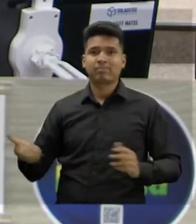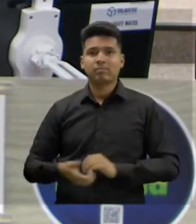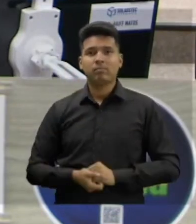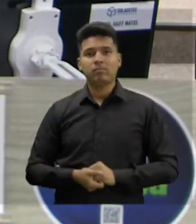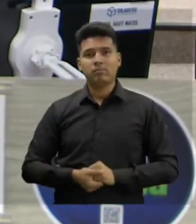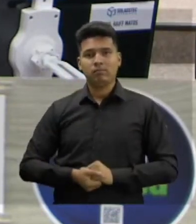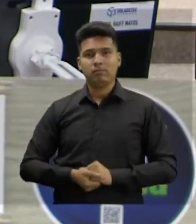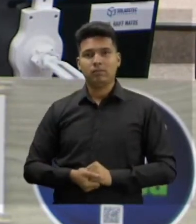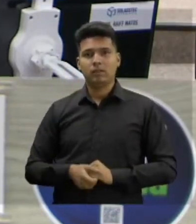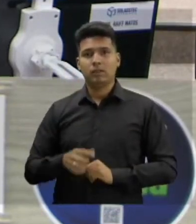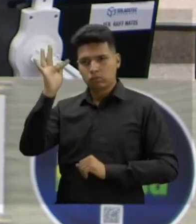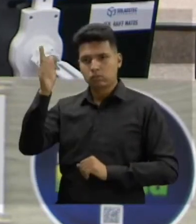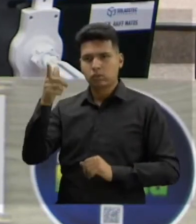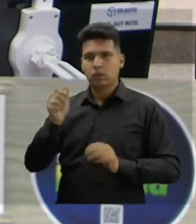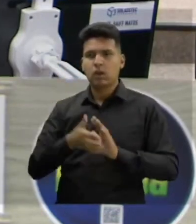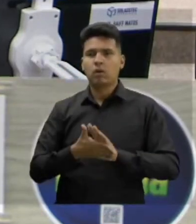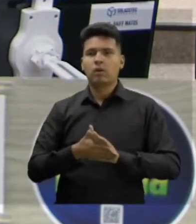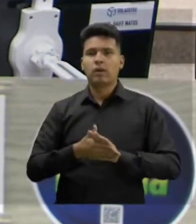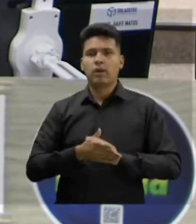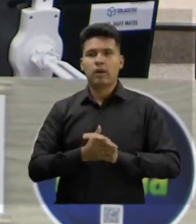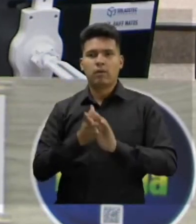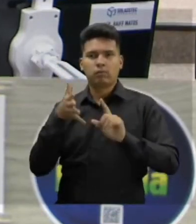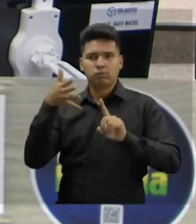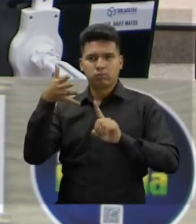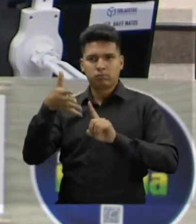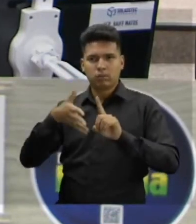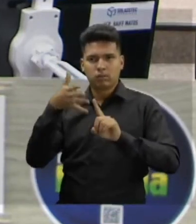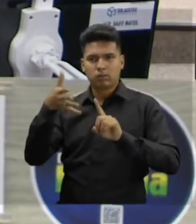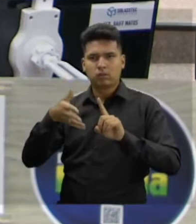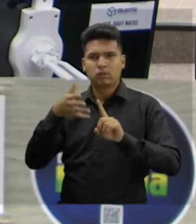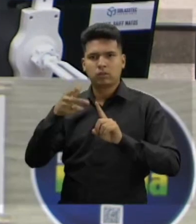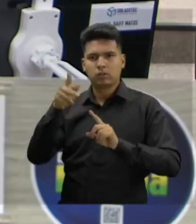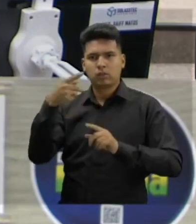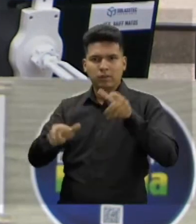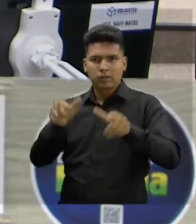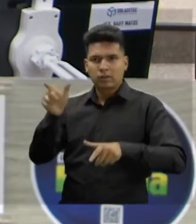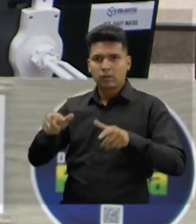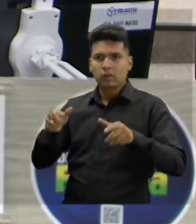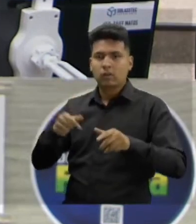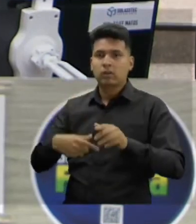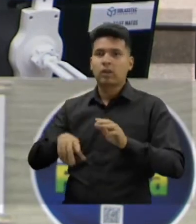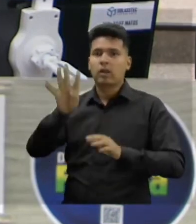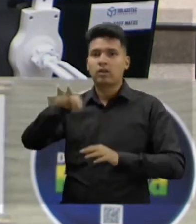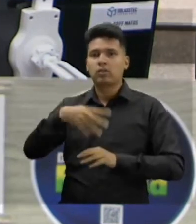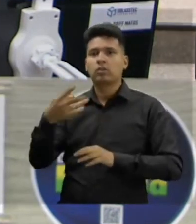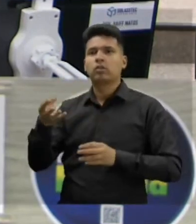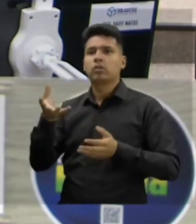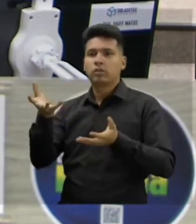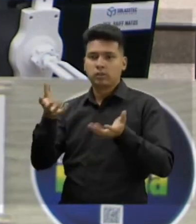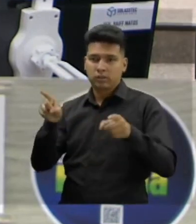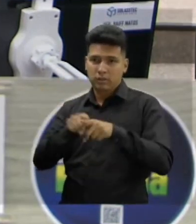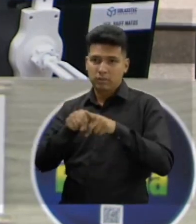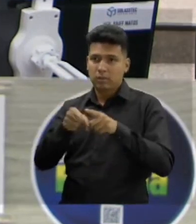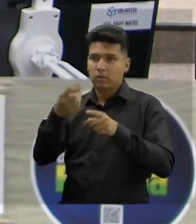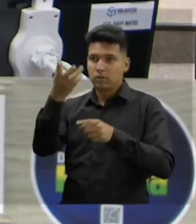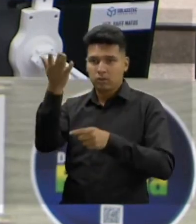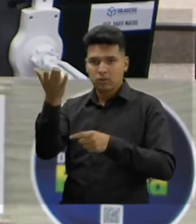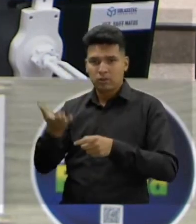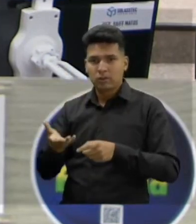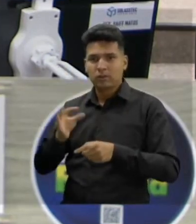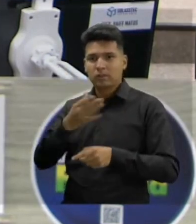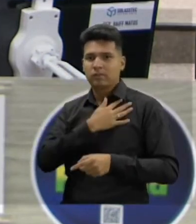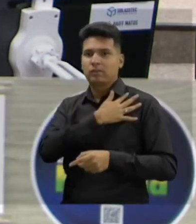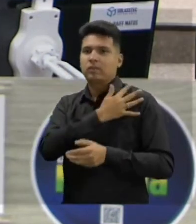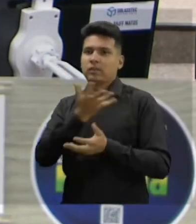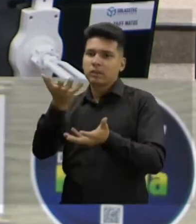estarei fazendo uma tribuna popular sobre esse tema, já está até agendado, inclusive quero até de pronto aqui convidar a Vossa Senhoria para participar junto